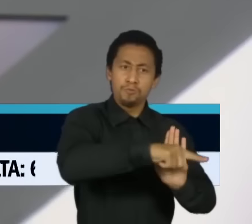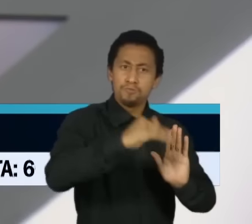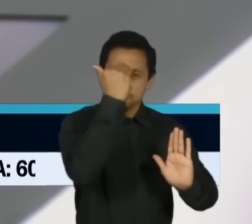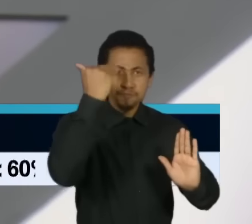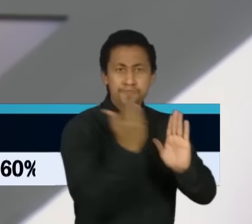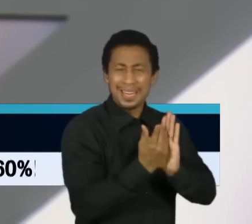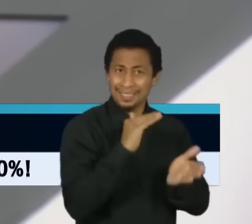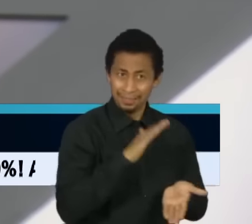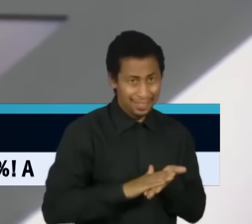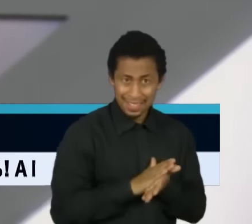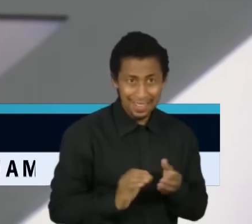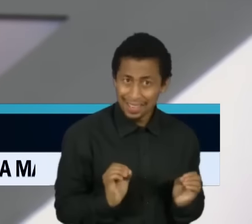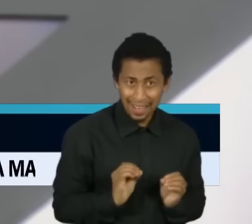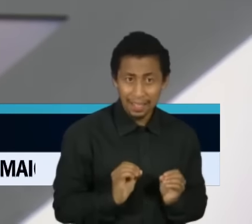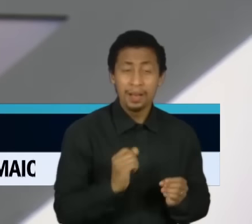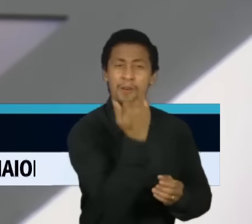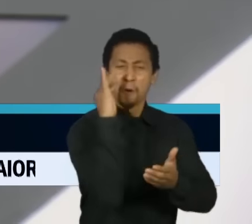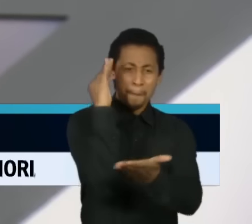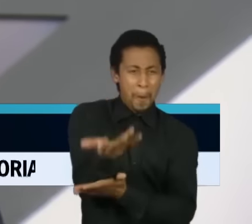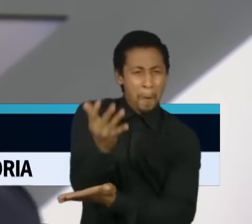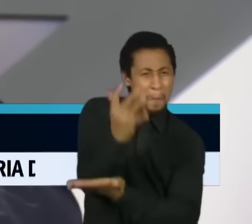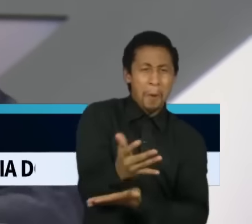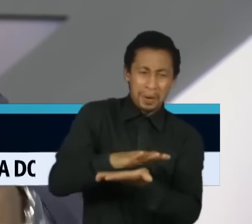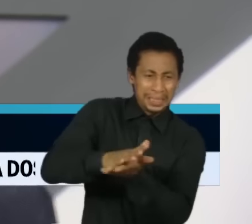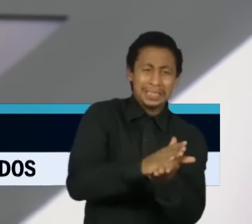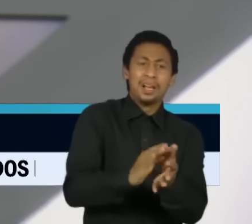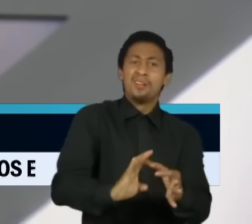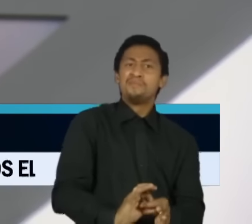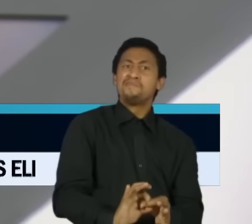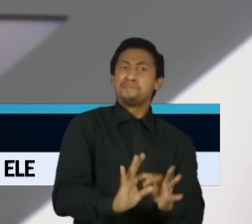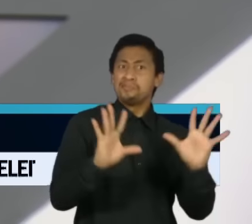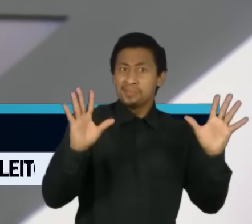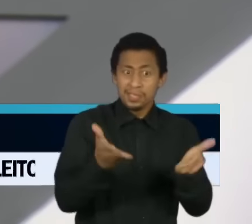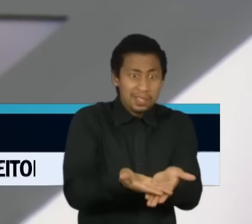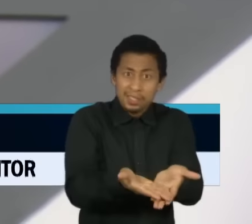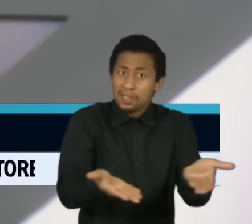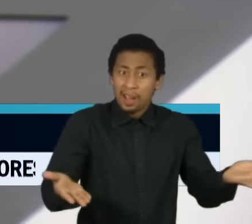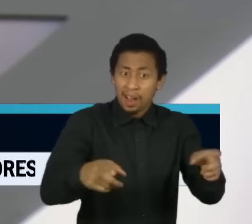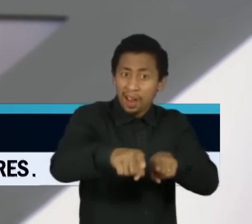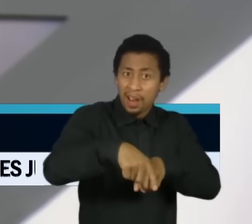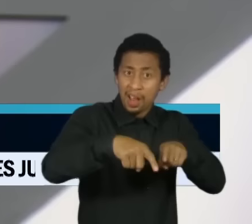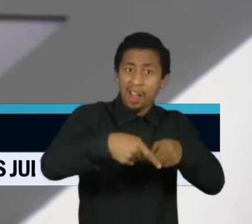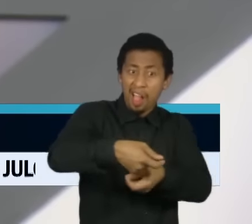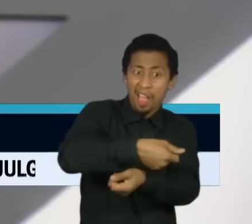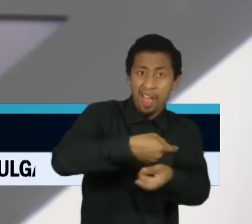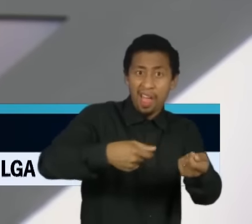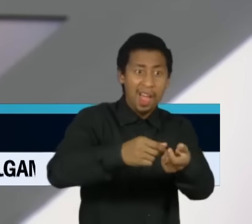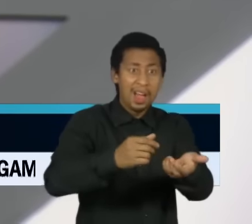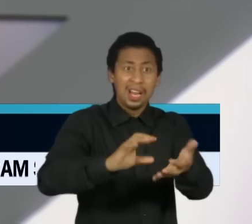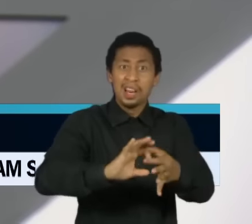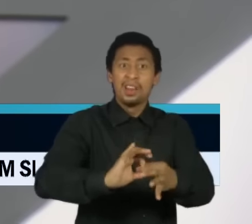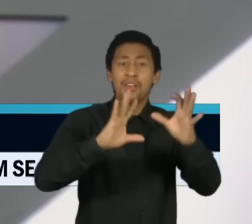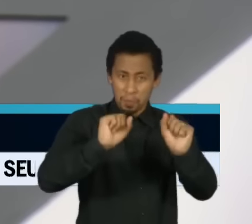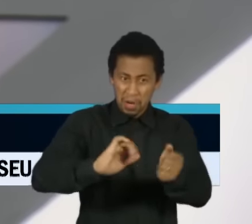agressões ao meio ambiente se dê, inclusive dessa maneira, com a expansão da pecuária, o mercado pode ter